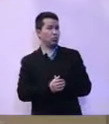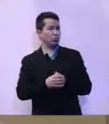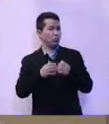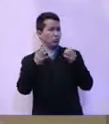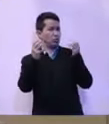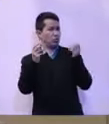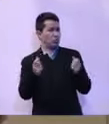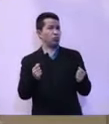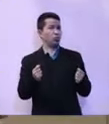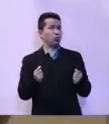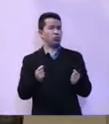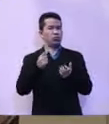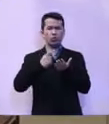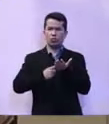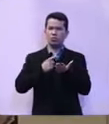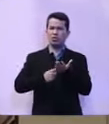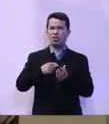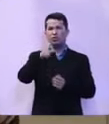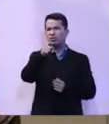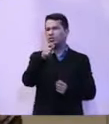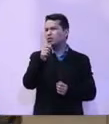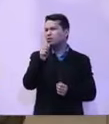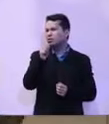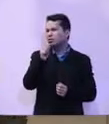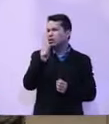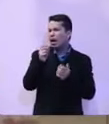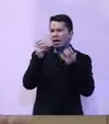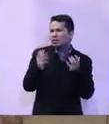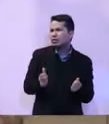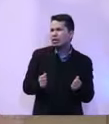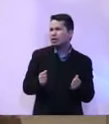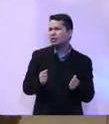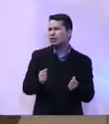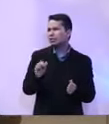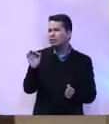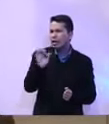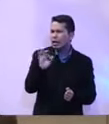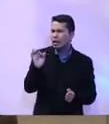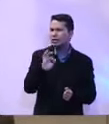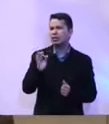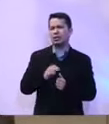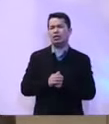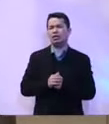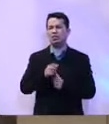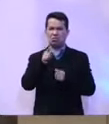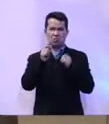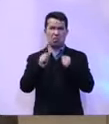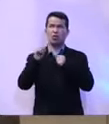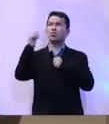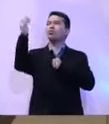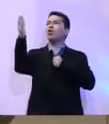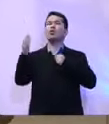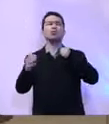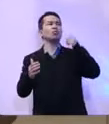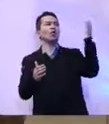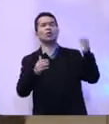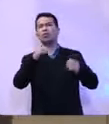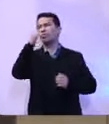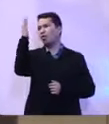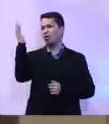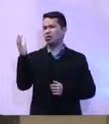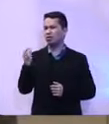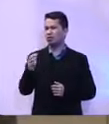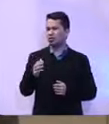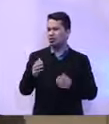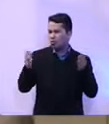tem coragem de assumir dentro de uma igreja o que a gente está fazendo, você acha que você vai conseguir viver isso lá fora? Então assuma diante